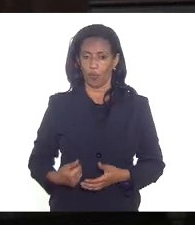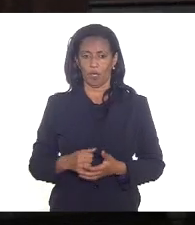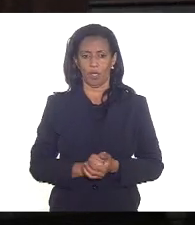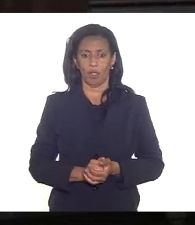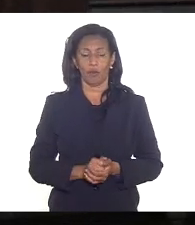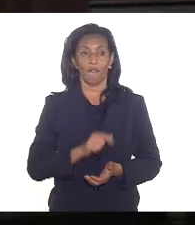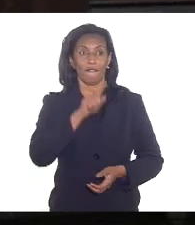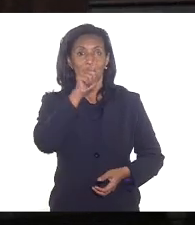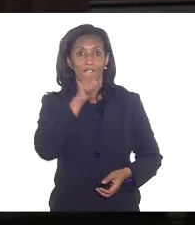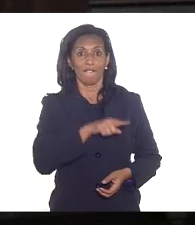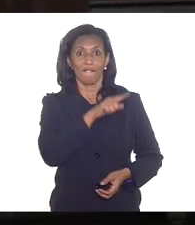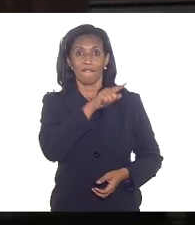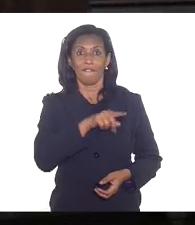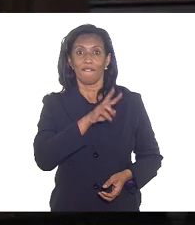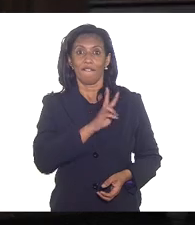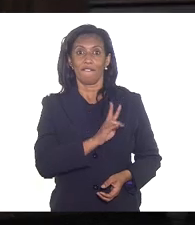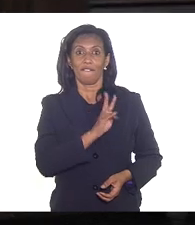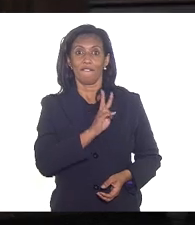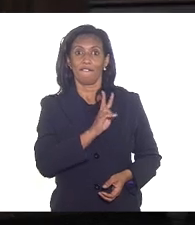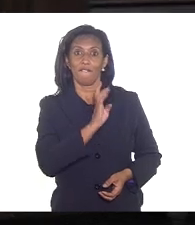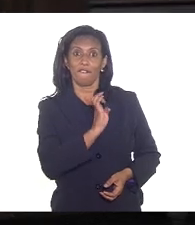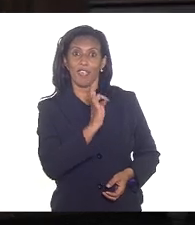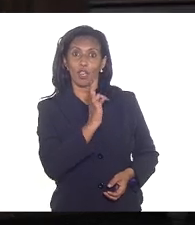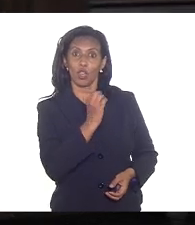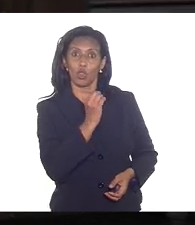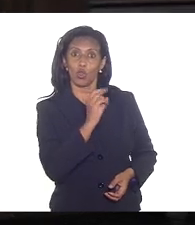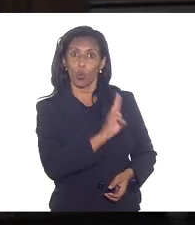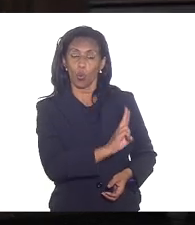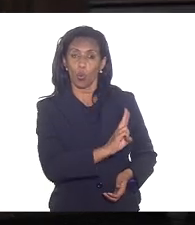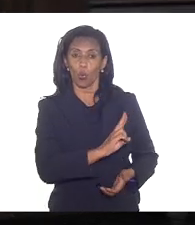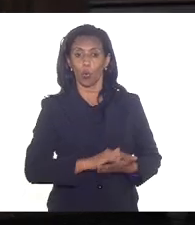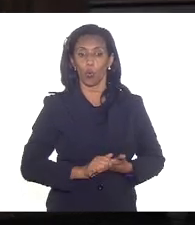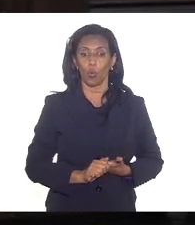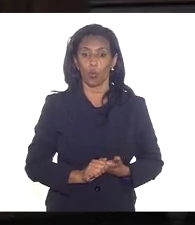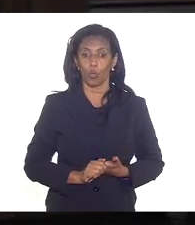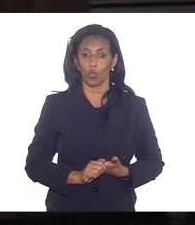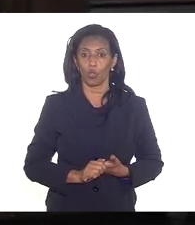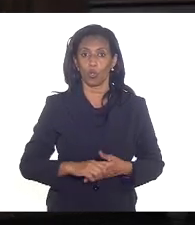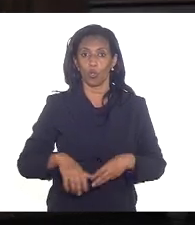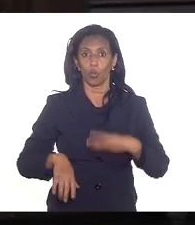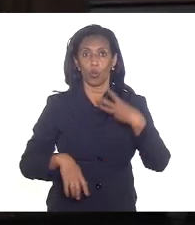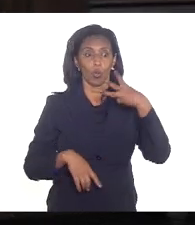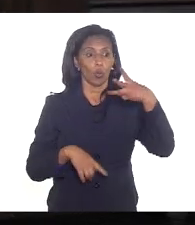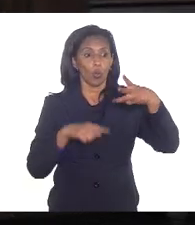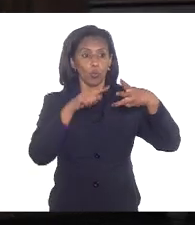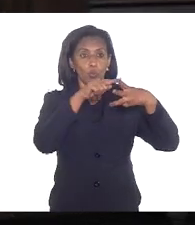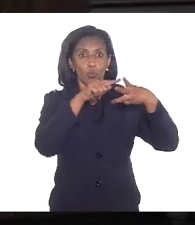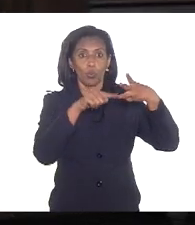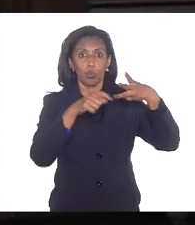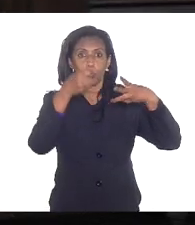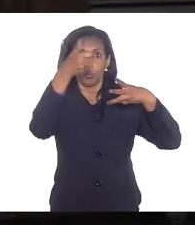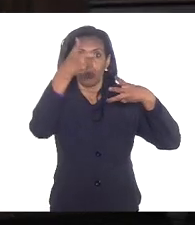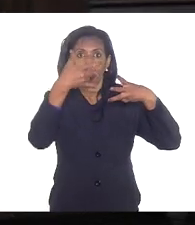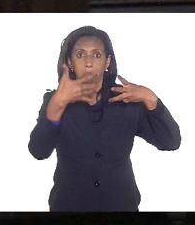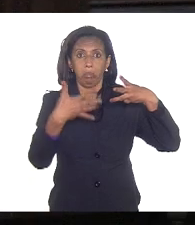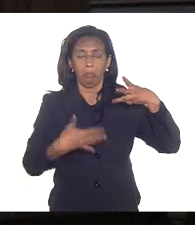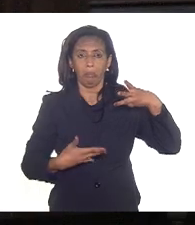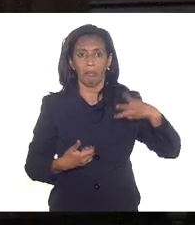toda cortar da sicília evento só contran justificativos